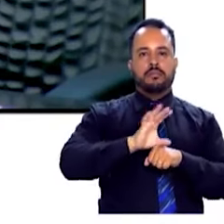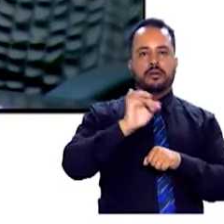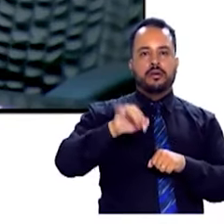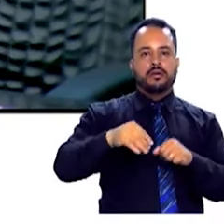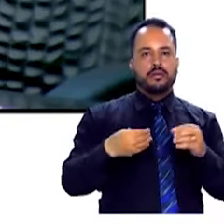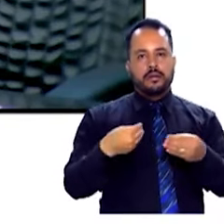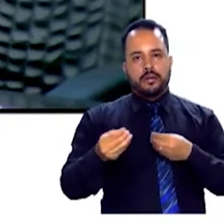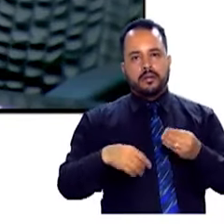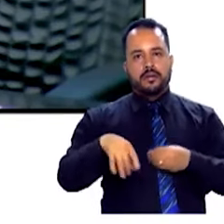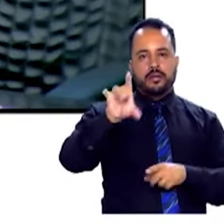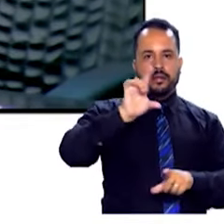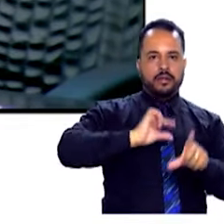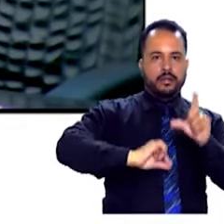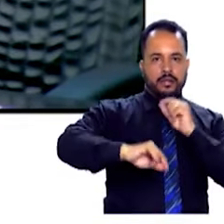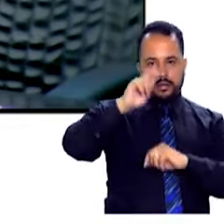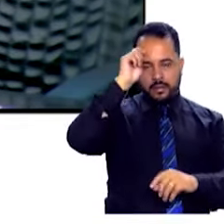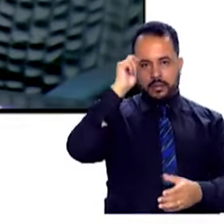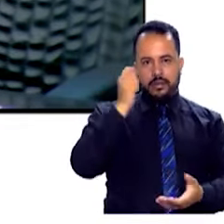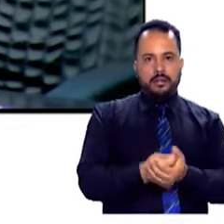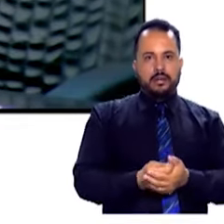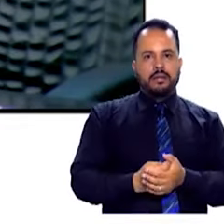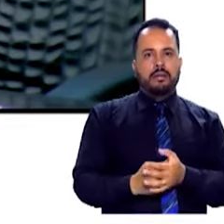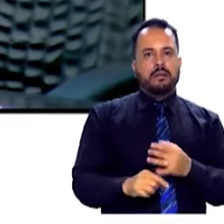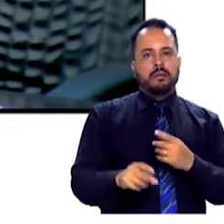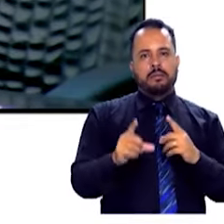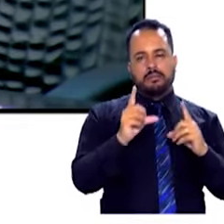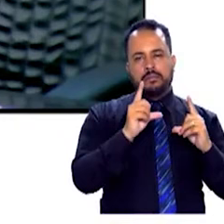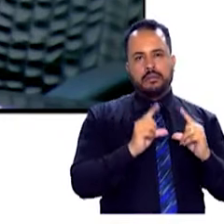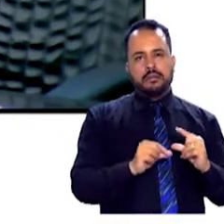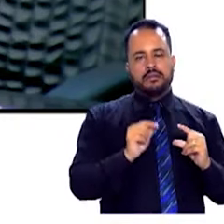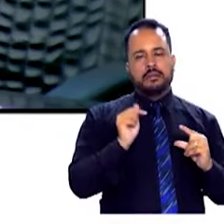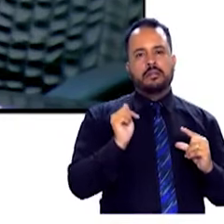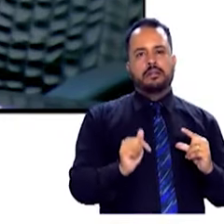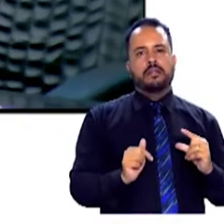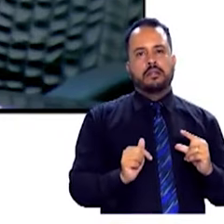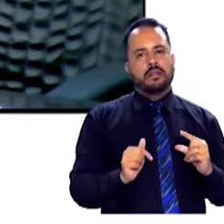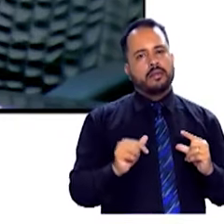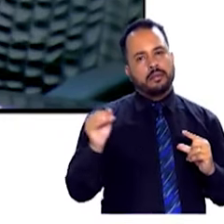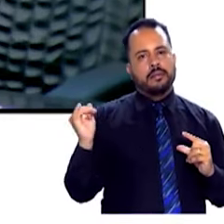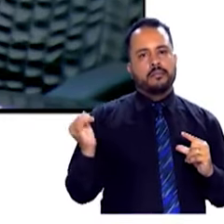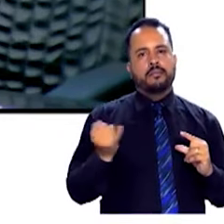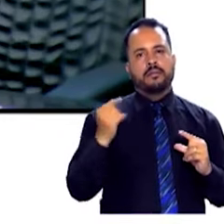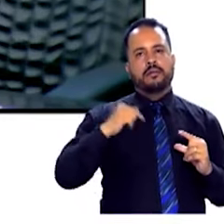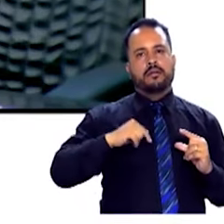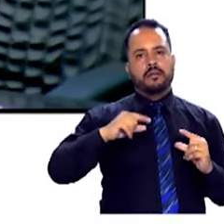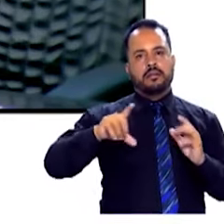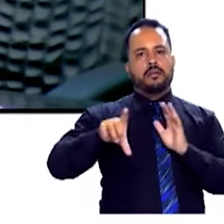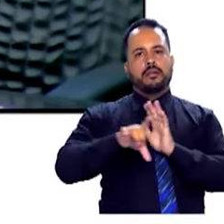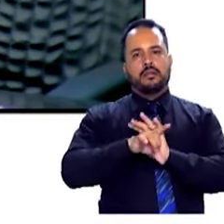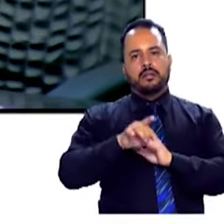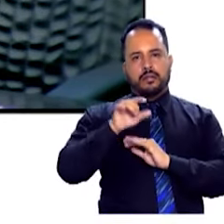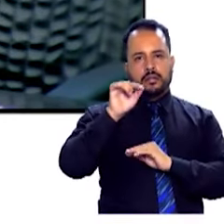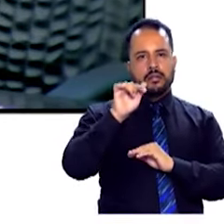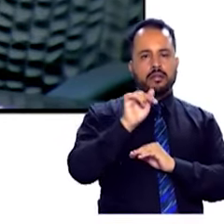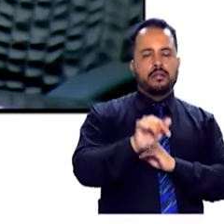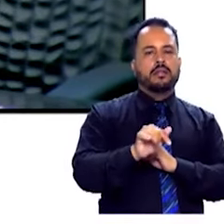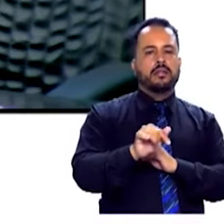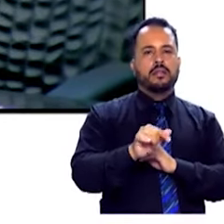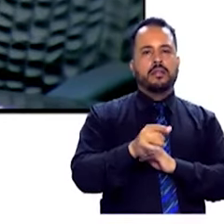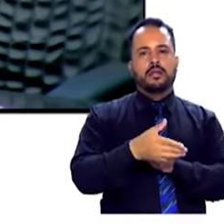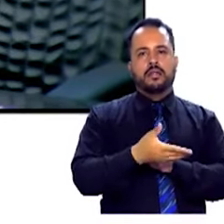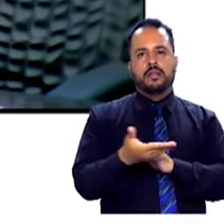tornar esse filtro talvez menos eficaz menos seletiva Mas é uma forma legítima que O legislador tem de eventualmente limitar essa